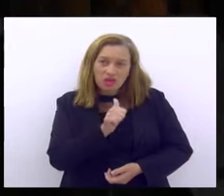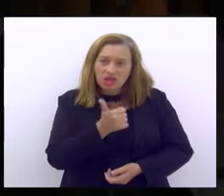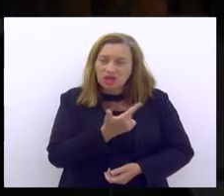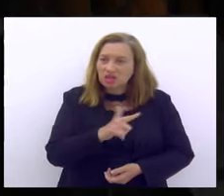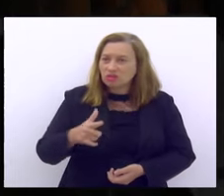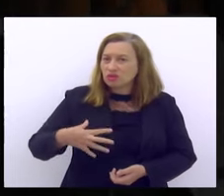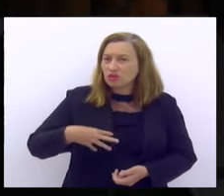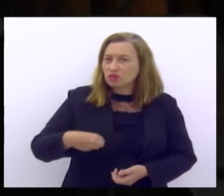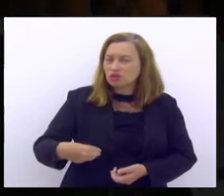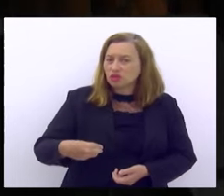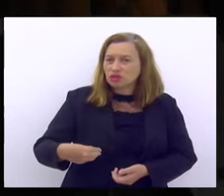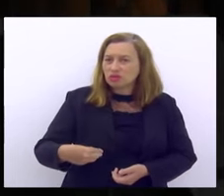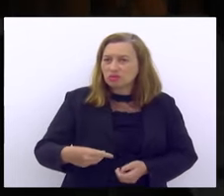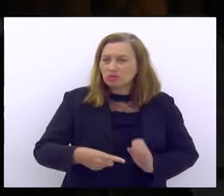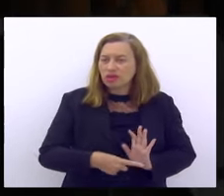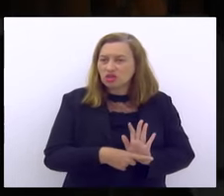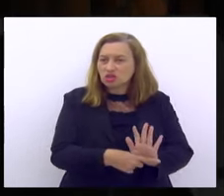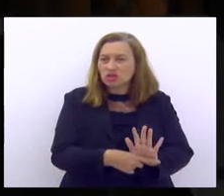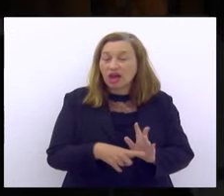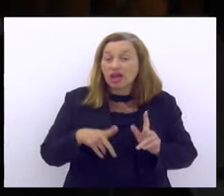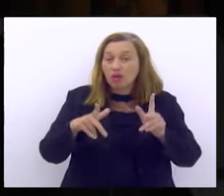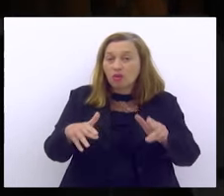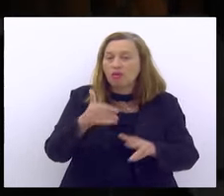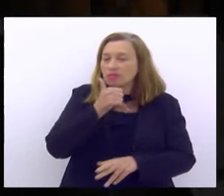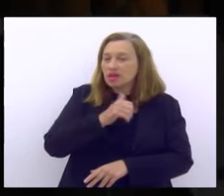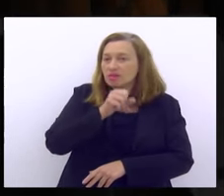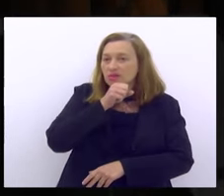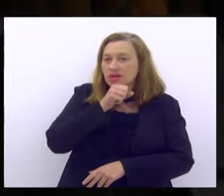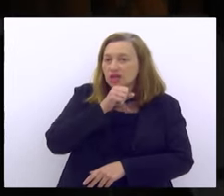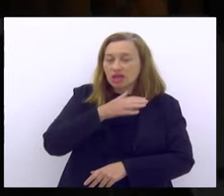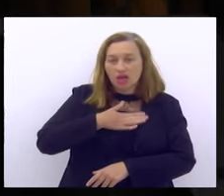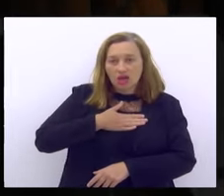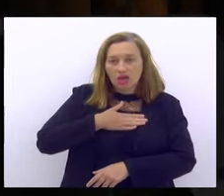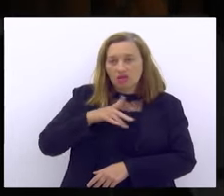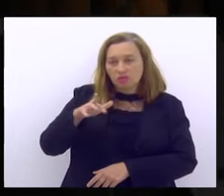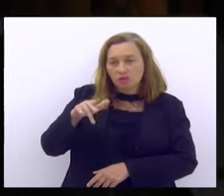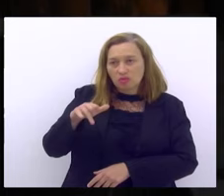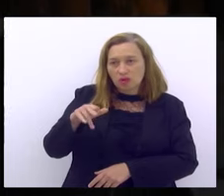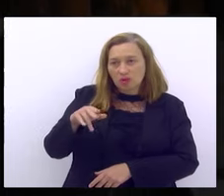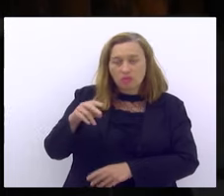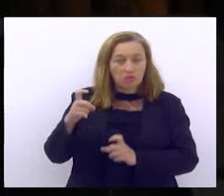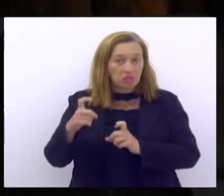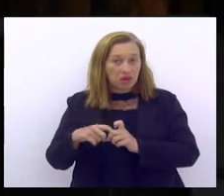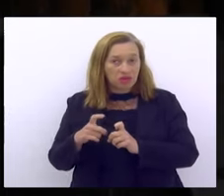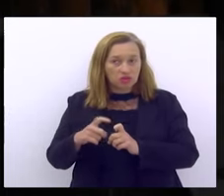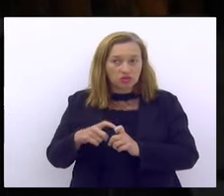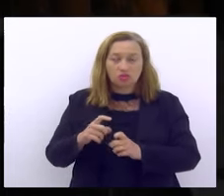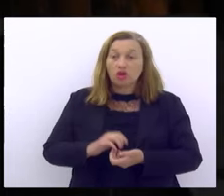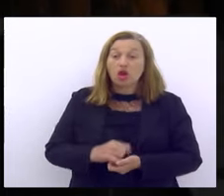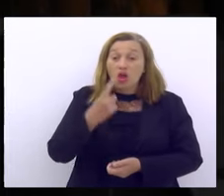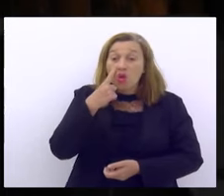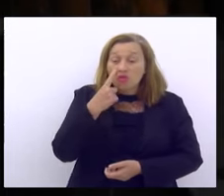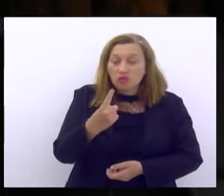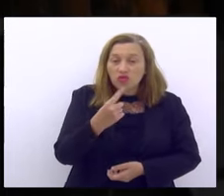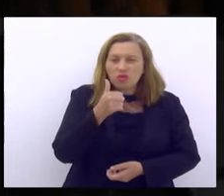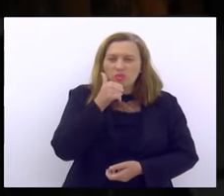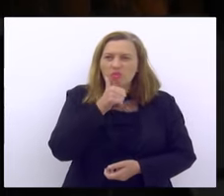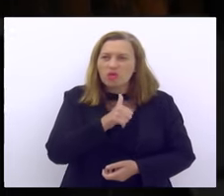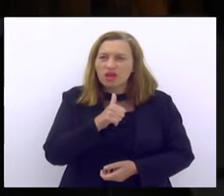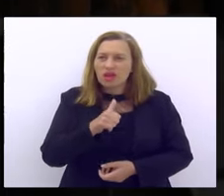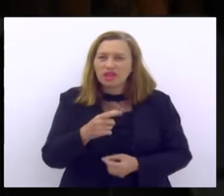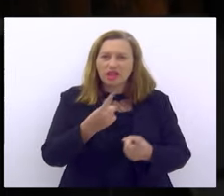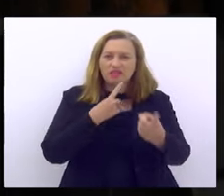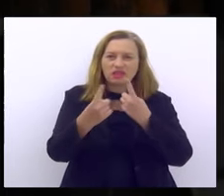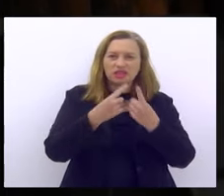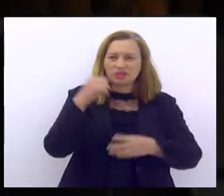os filhos ali para socorrê-la, como minha mãe tinha, tanto eu quanto meu irmão, médico, neurocirurgião. Eu vi uma mulher na Avenida Brasil